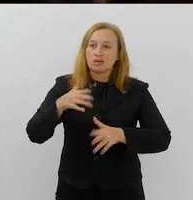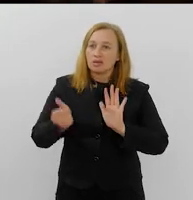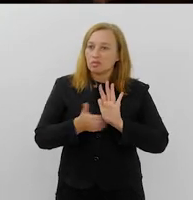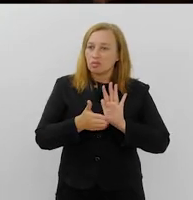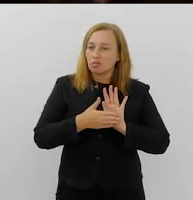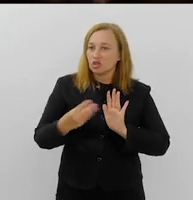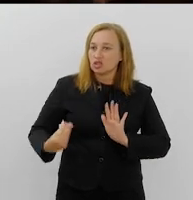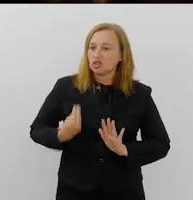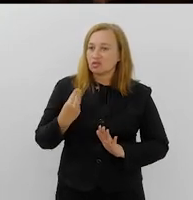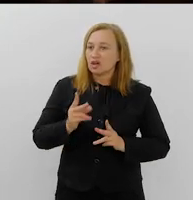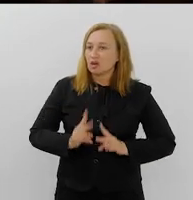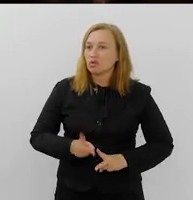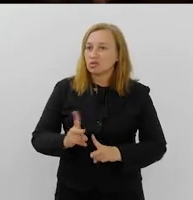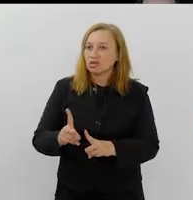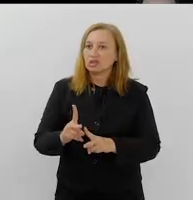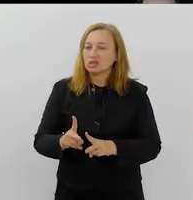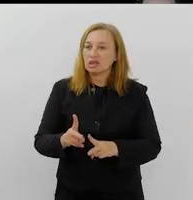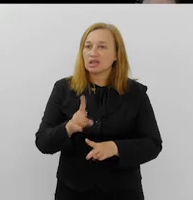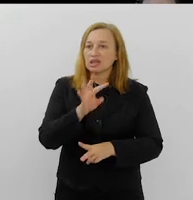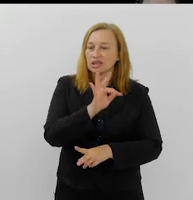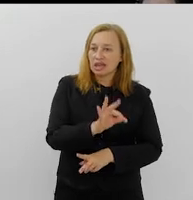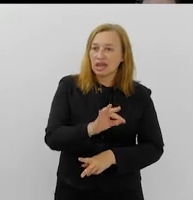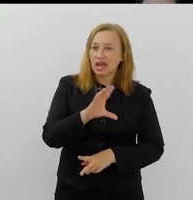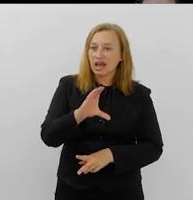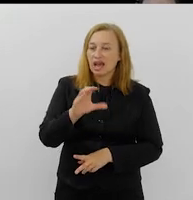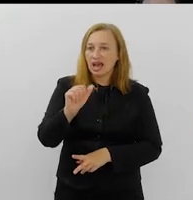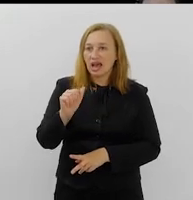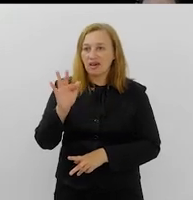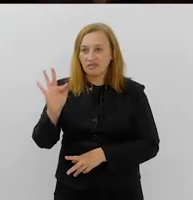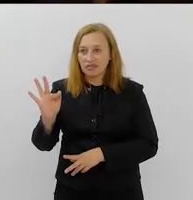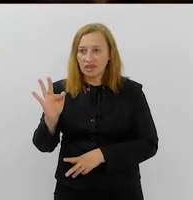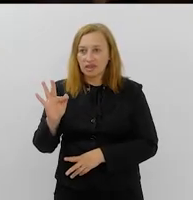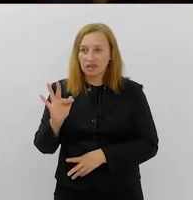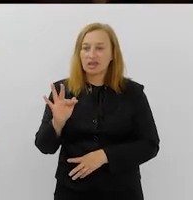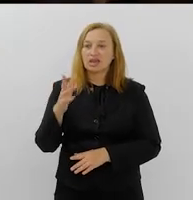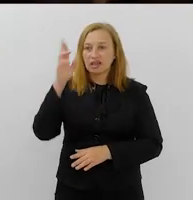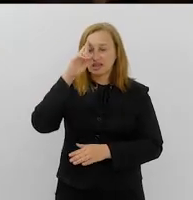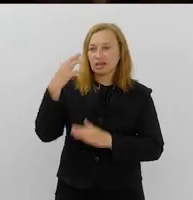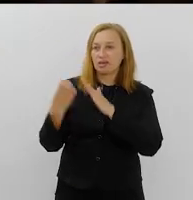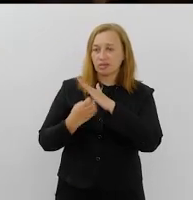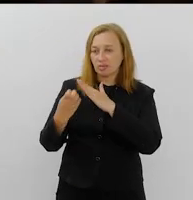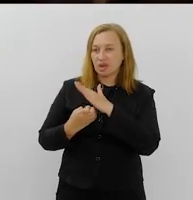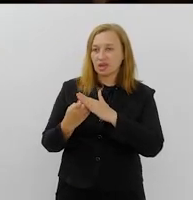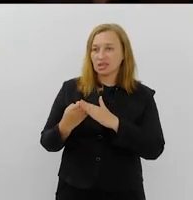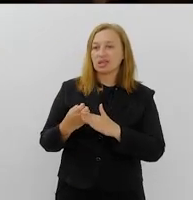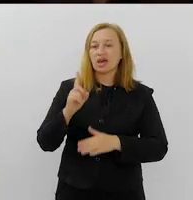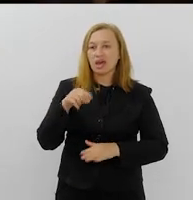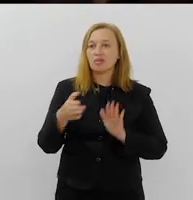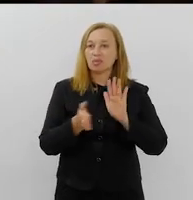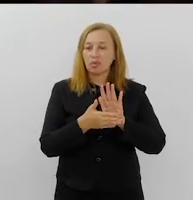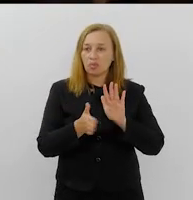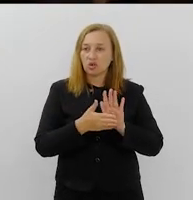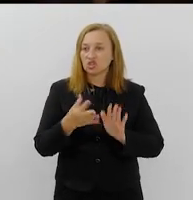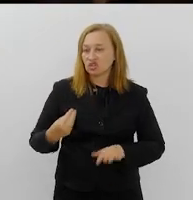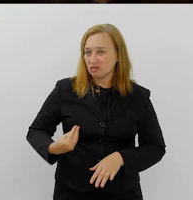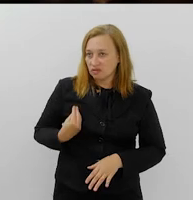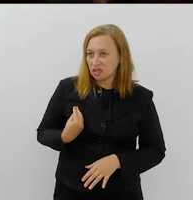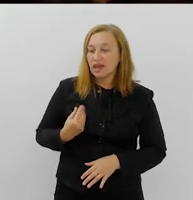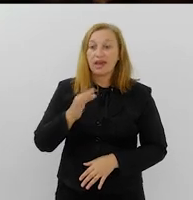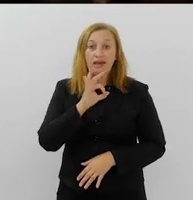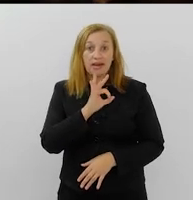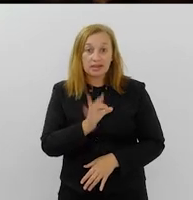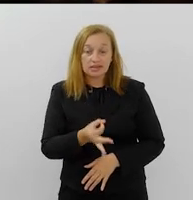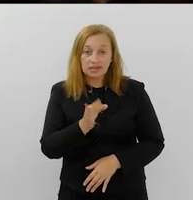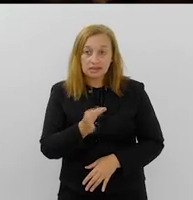é o meu propósito de vida, né? A continuidade da TECAF é o meu propósito, minha proposta de vida